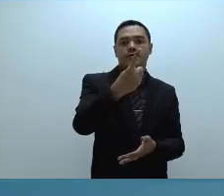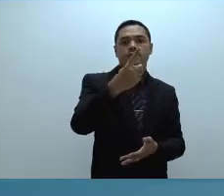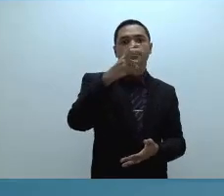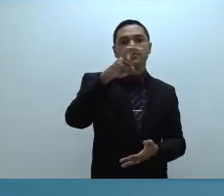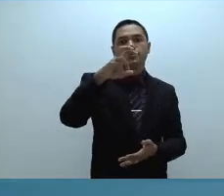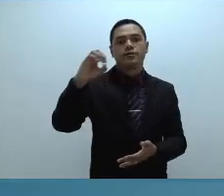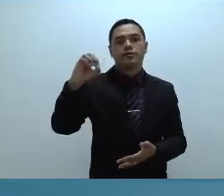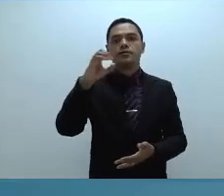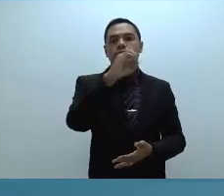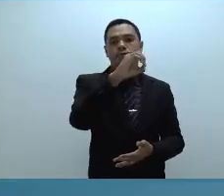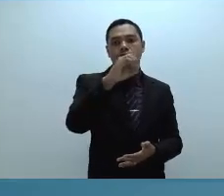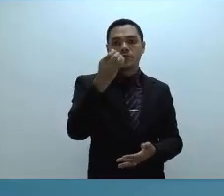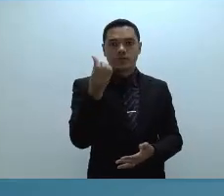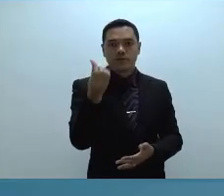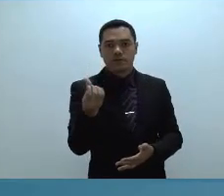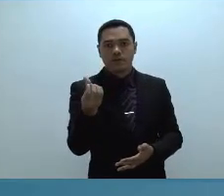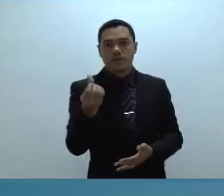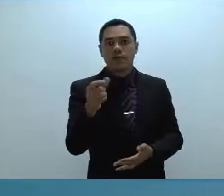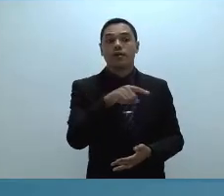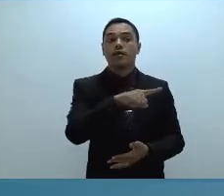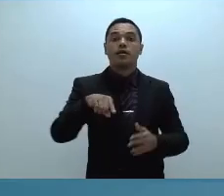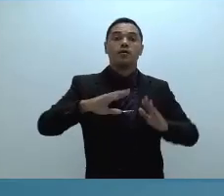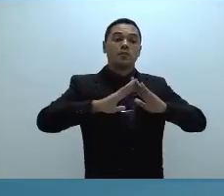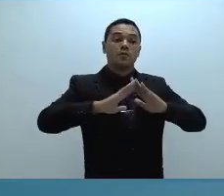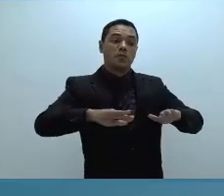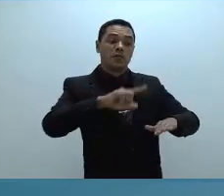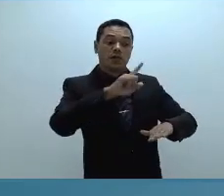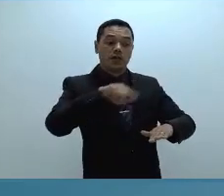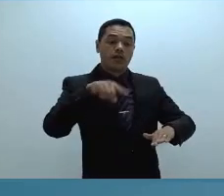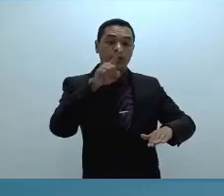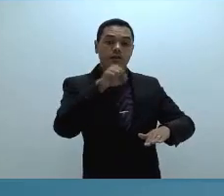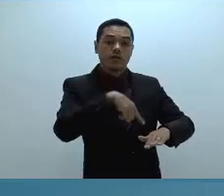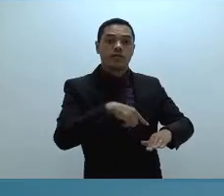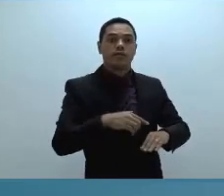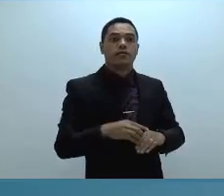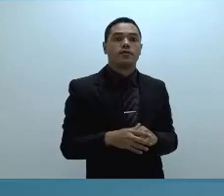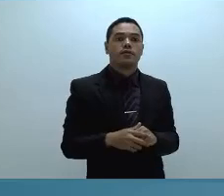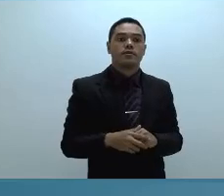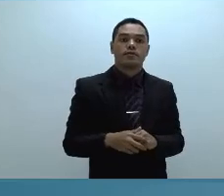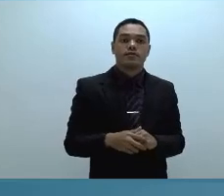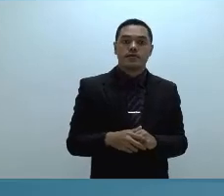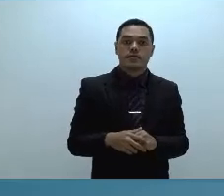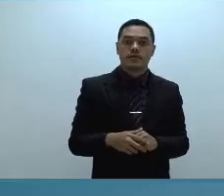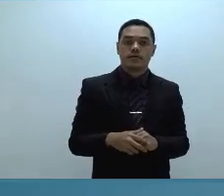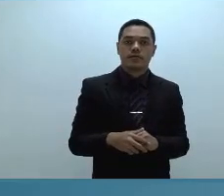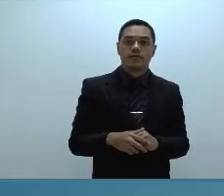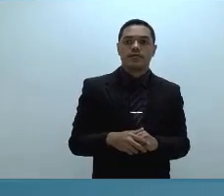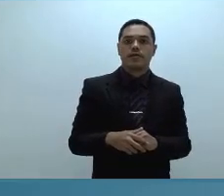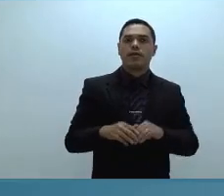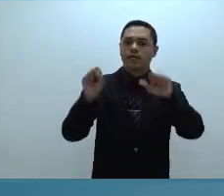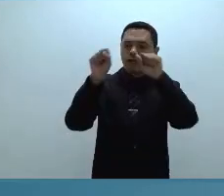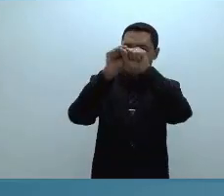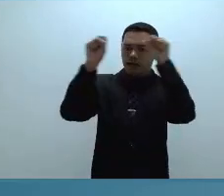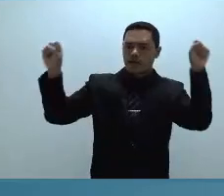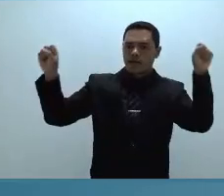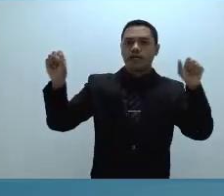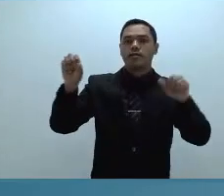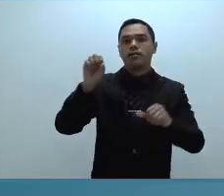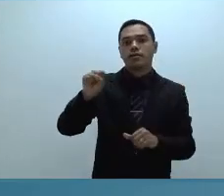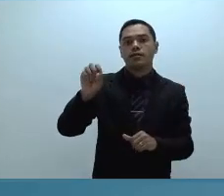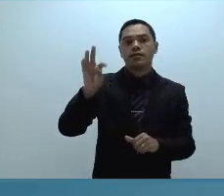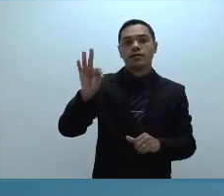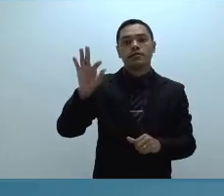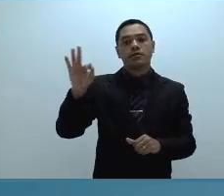150-006 teve seguimento negado e a decisão foi mantida pela Corte Suprema,